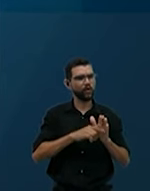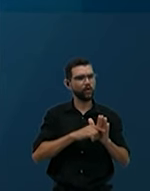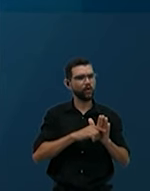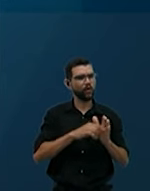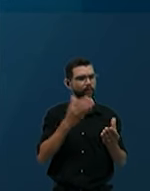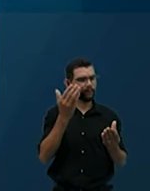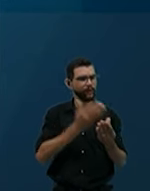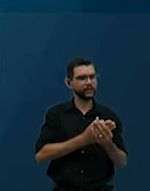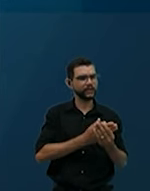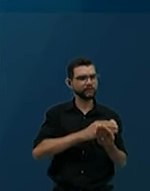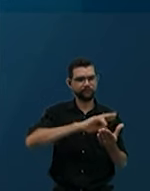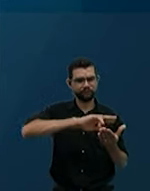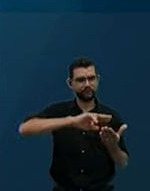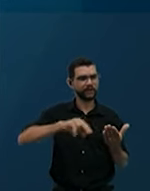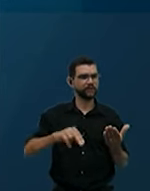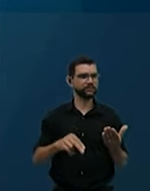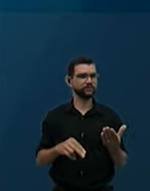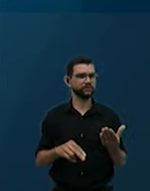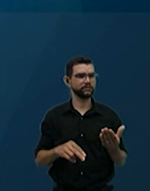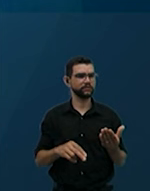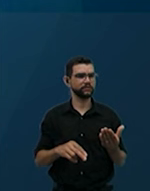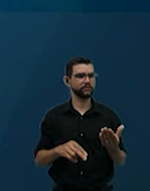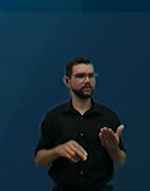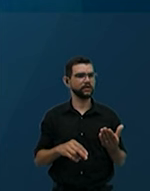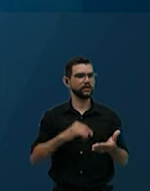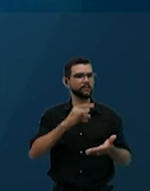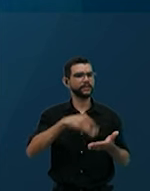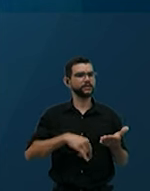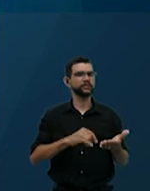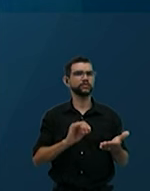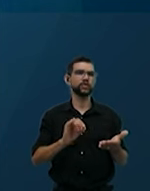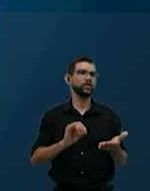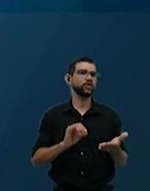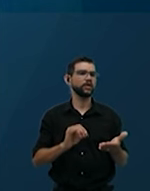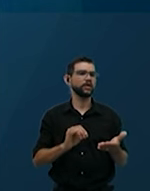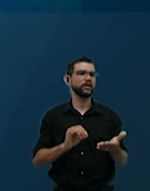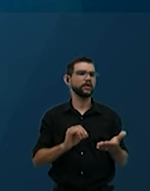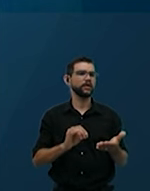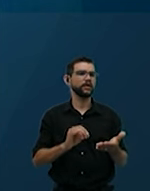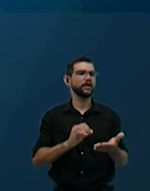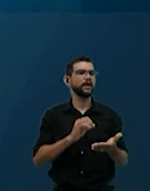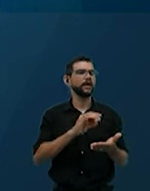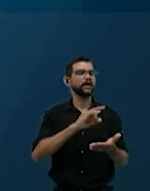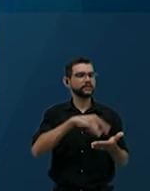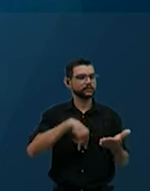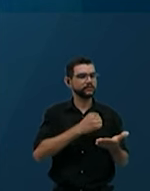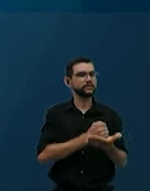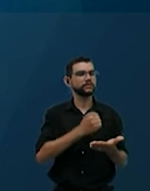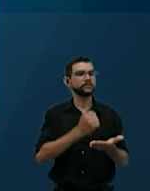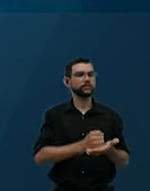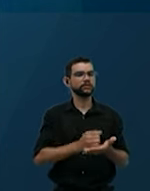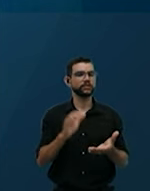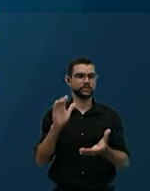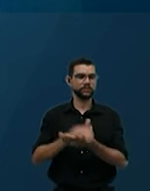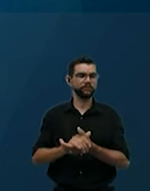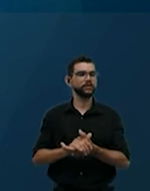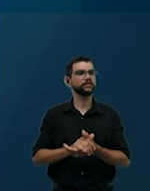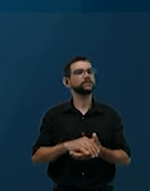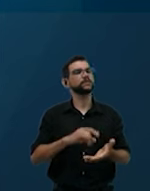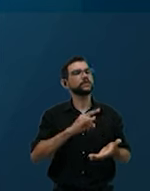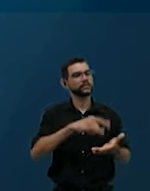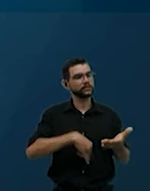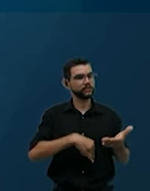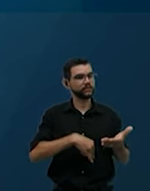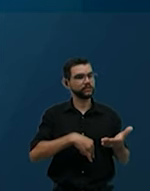de agricultor. Por que o benefício não foi concedido com esse documento? Porque, na